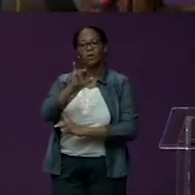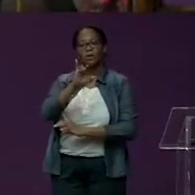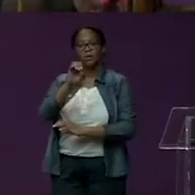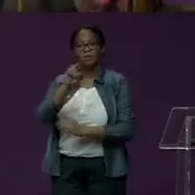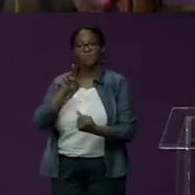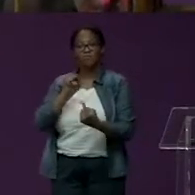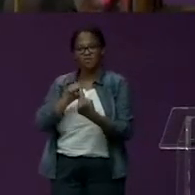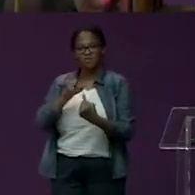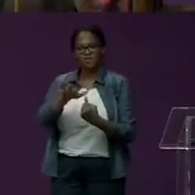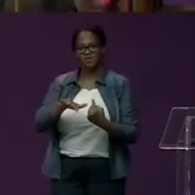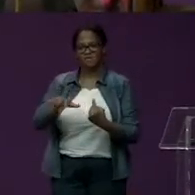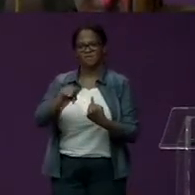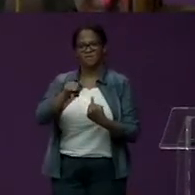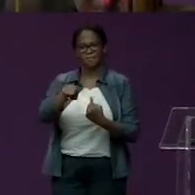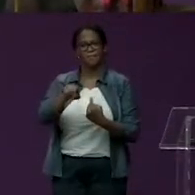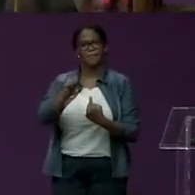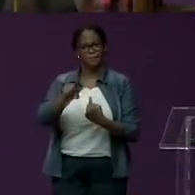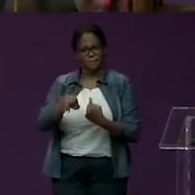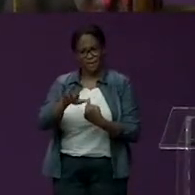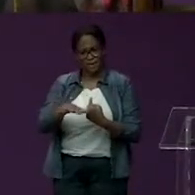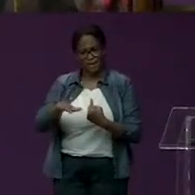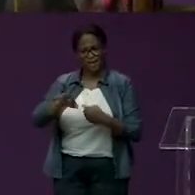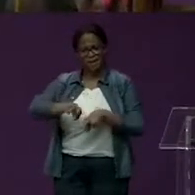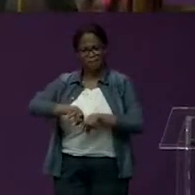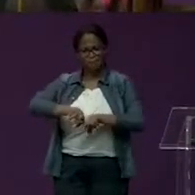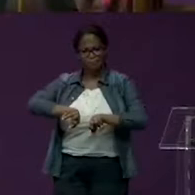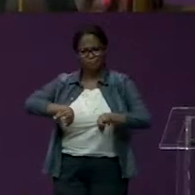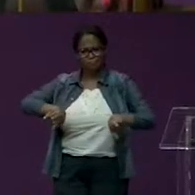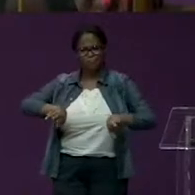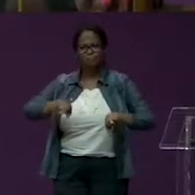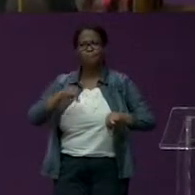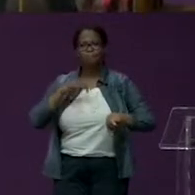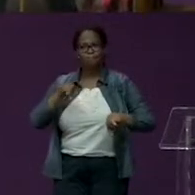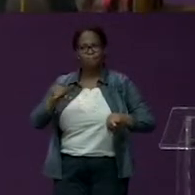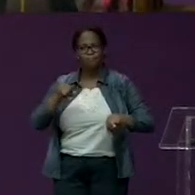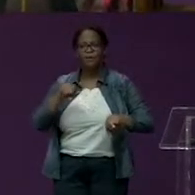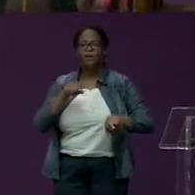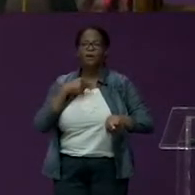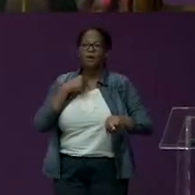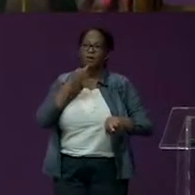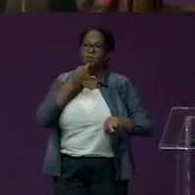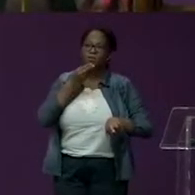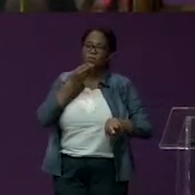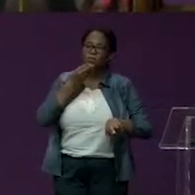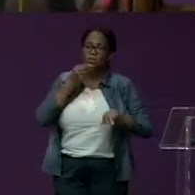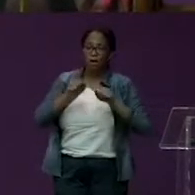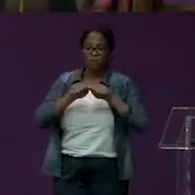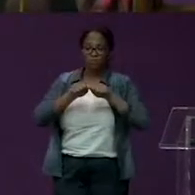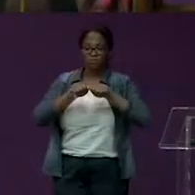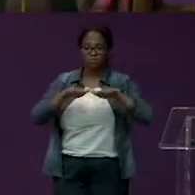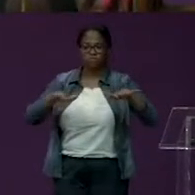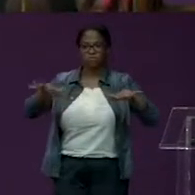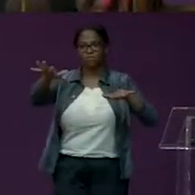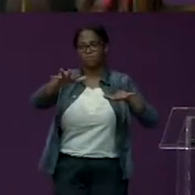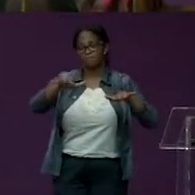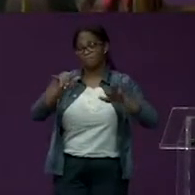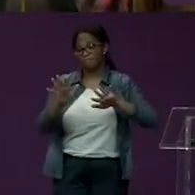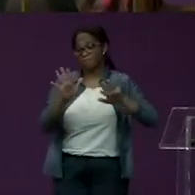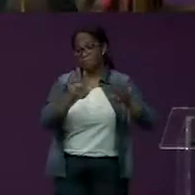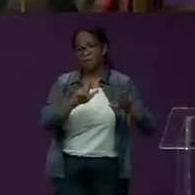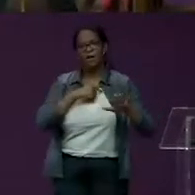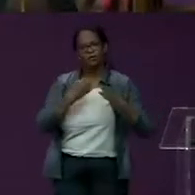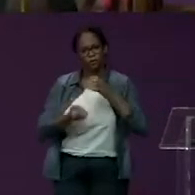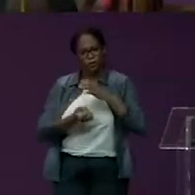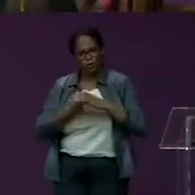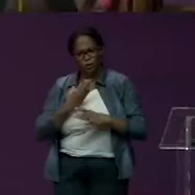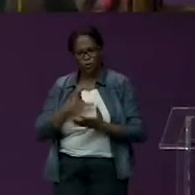área, que também é uma área bastante diversa, né, do ponto de vista do seu escopo, da sua abrangência. Então, nós estabelecemos uma